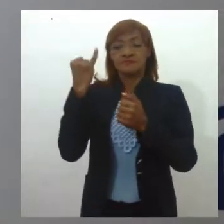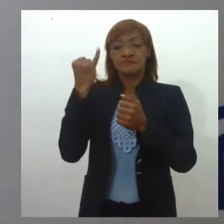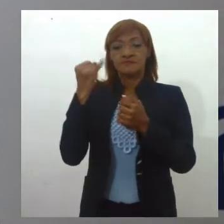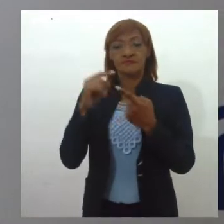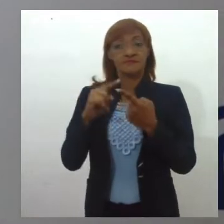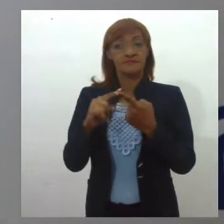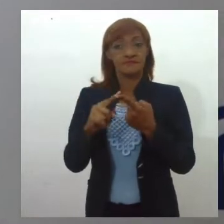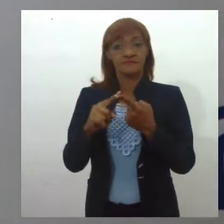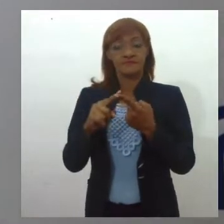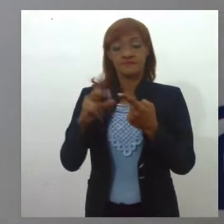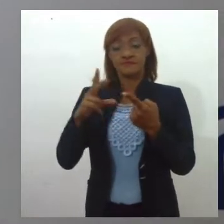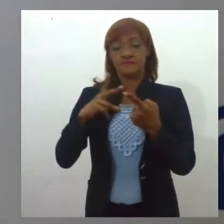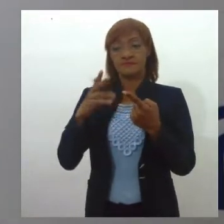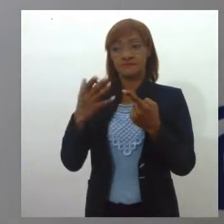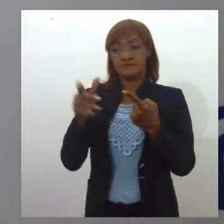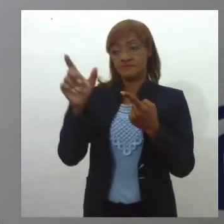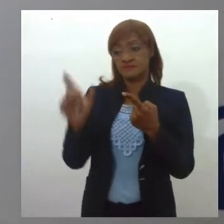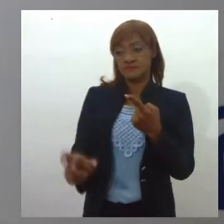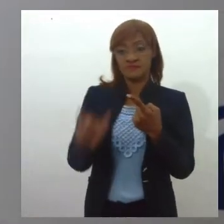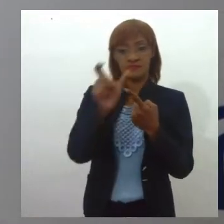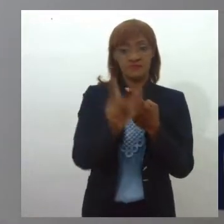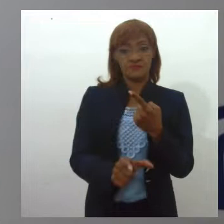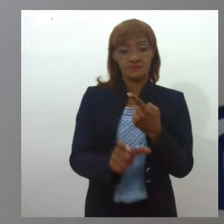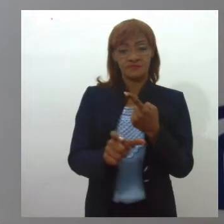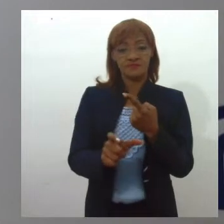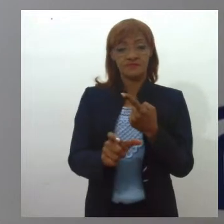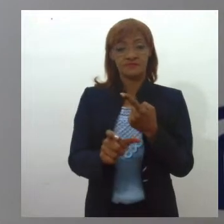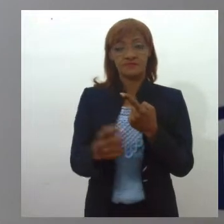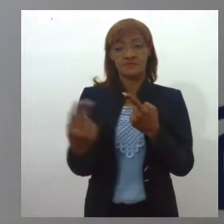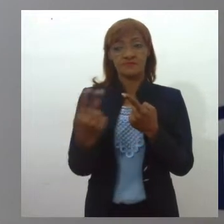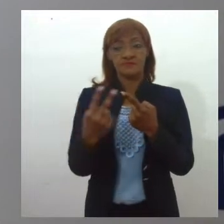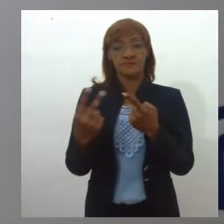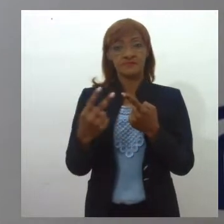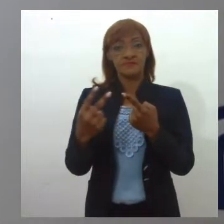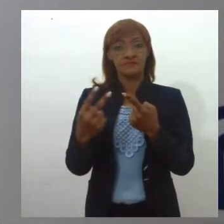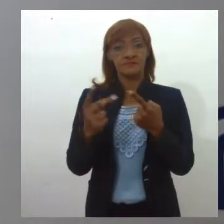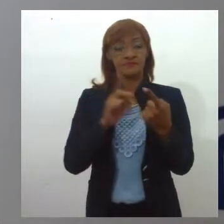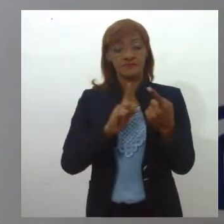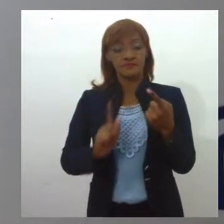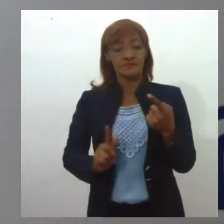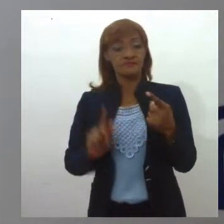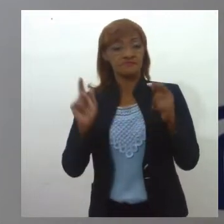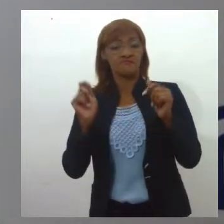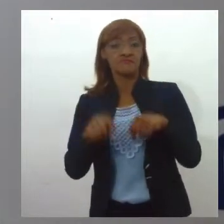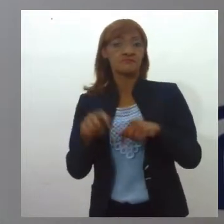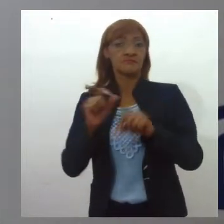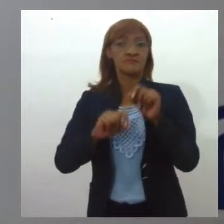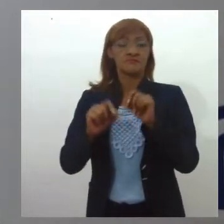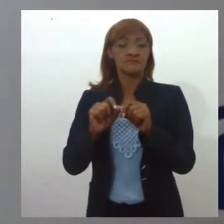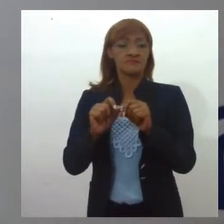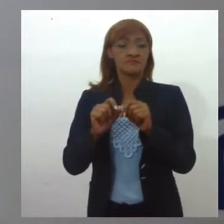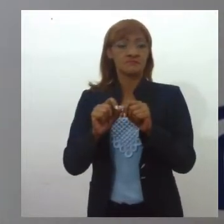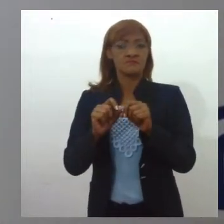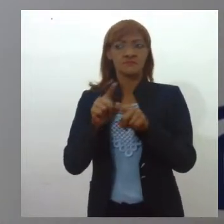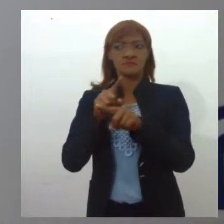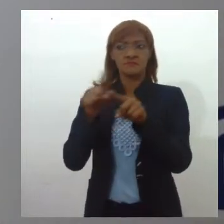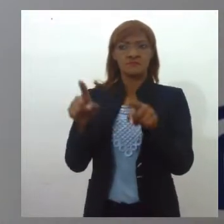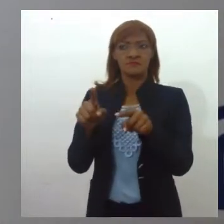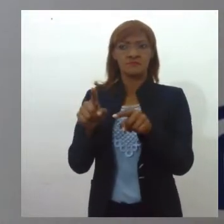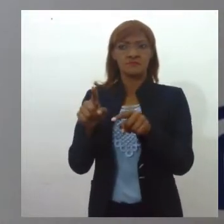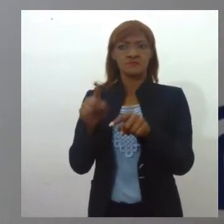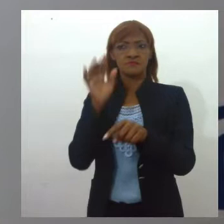pessoal, tanto Eliane como Belivaldo poderiam, em sendo condenados, ter a interpretação de que eles tinham praticado um